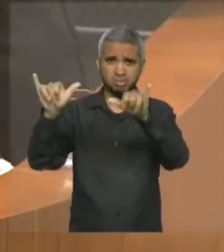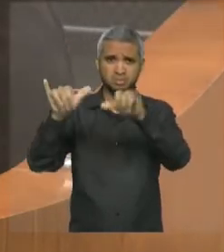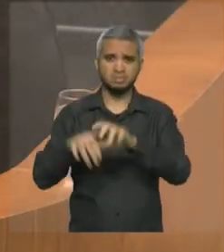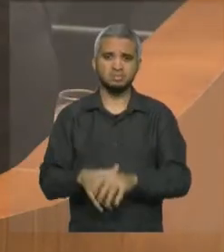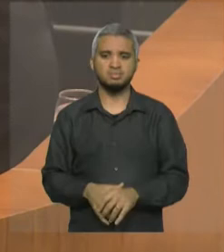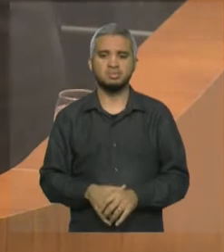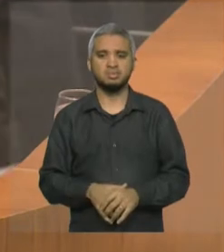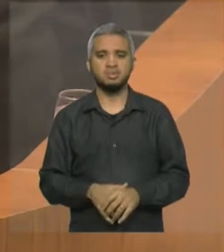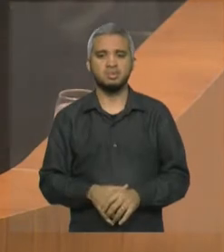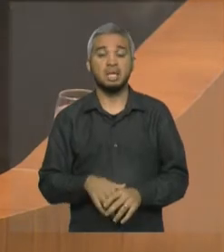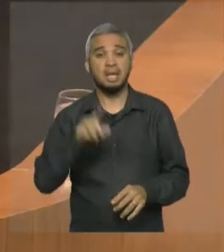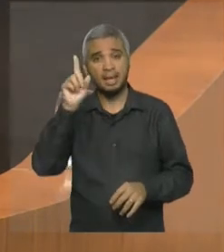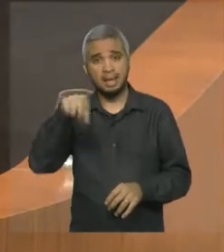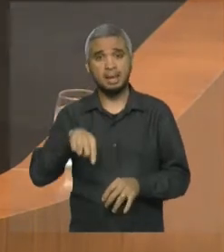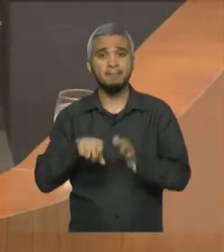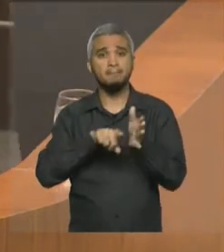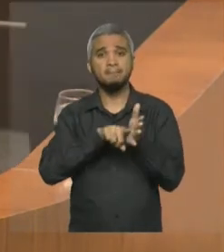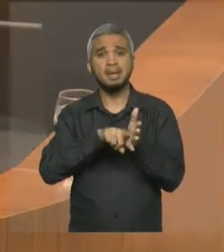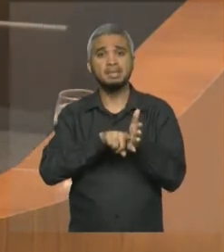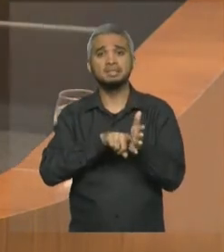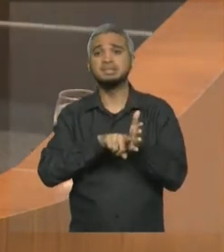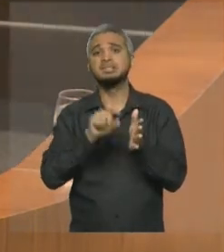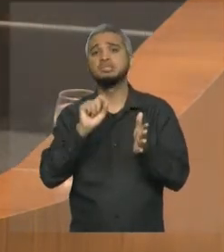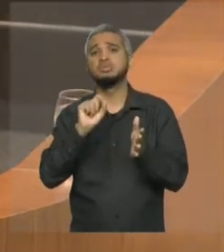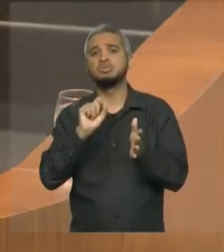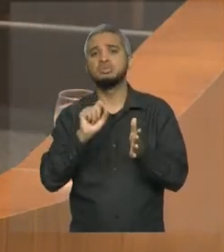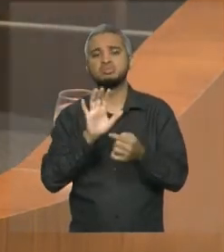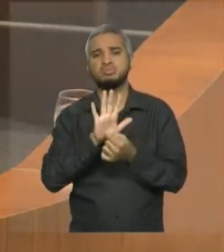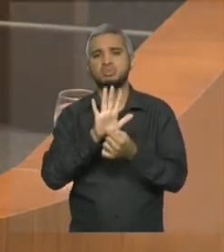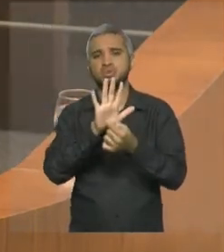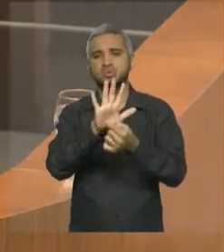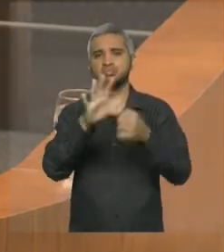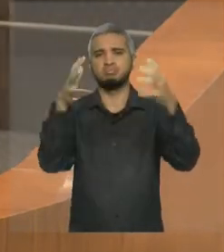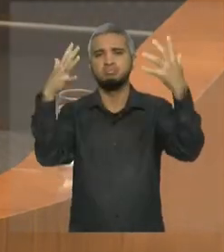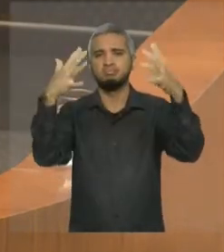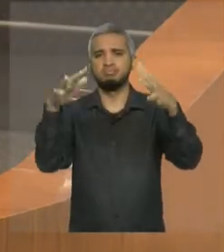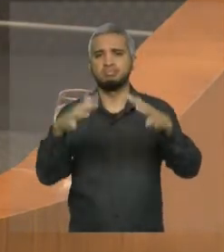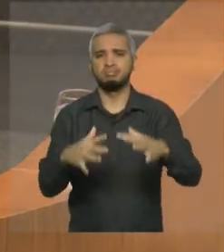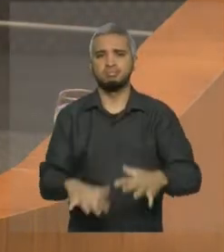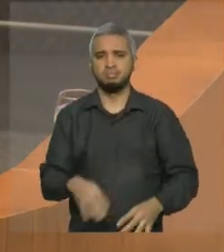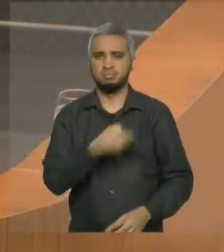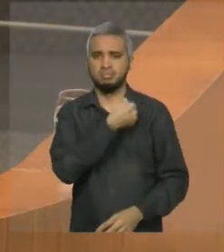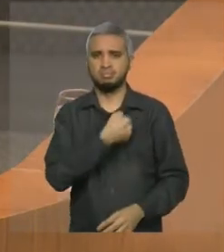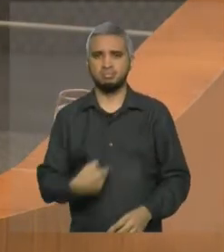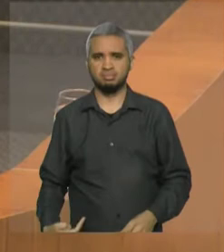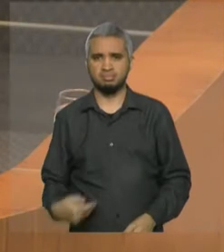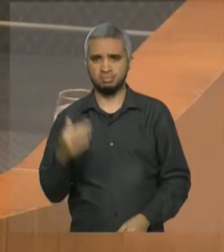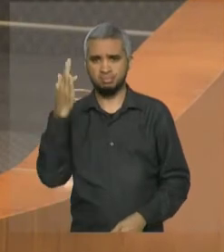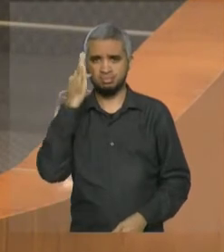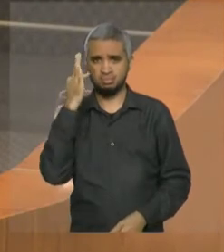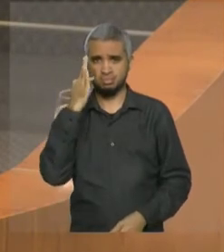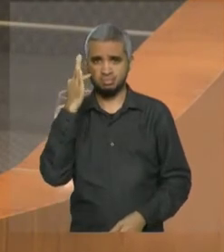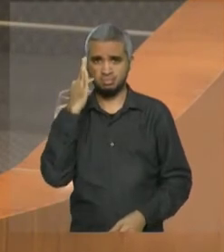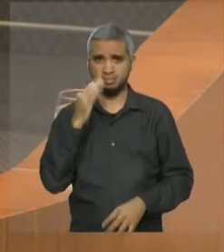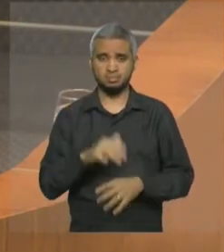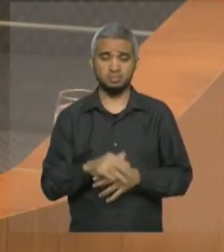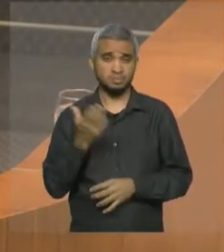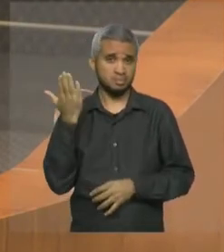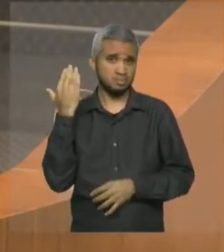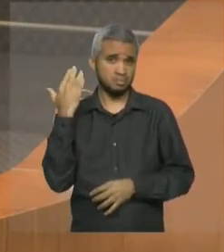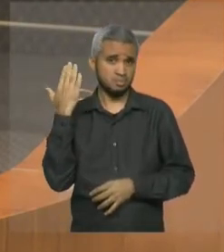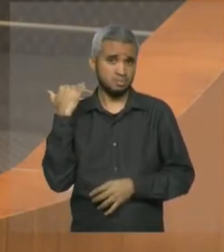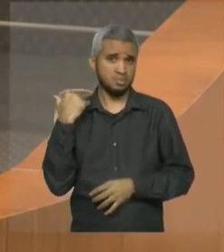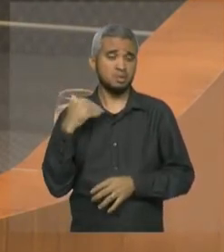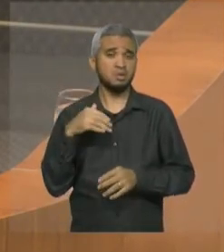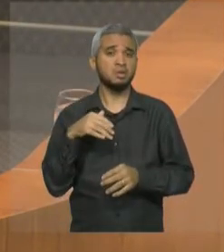governo Flávio Dino. Foi eleito com quase 60% e uma pesquisa da qual a oposição não